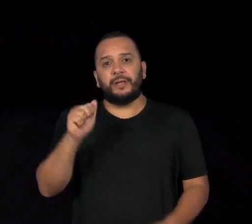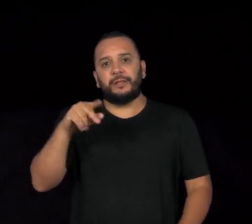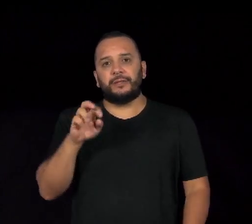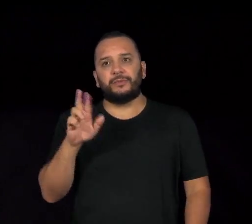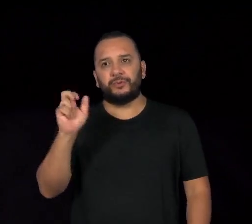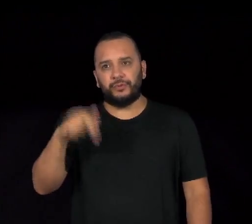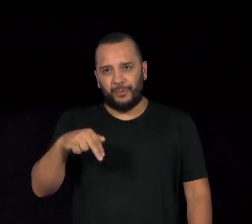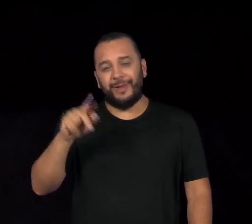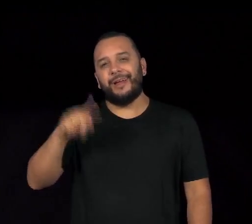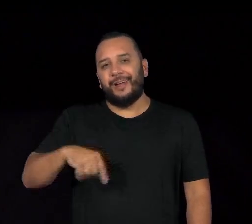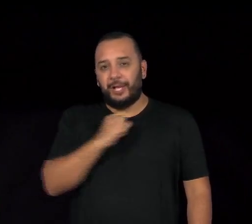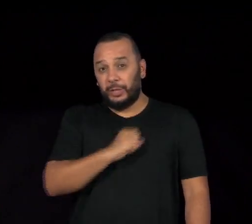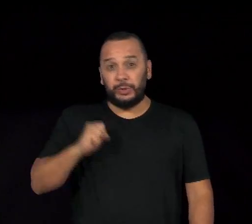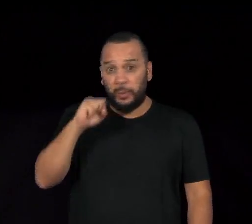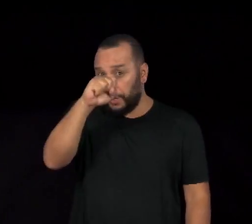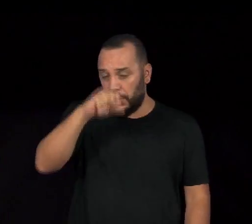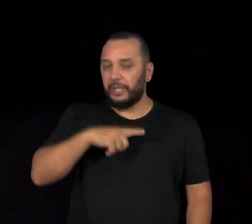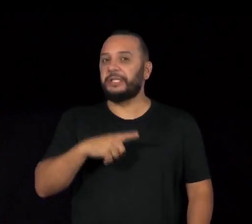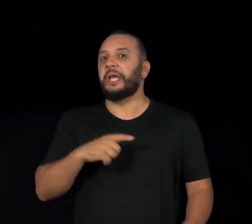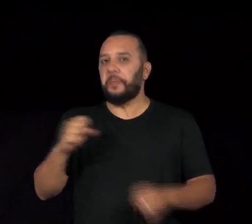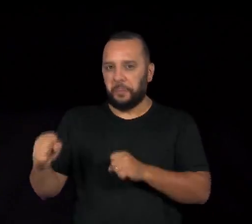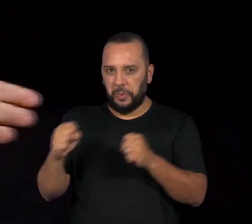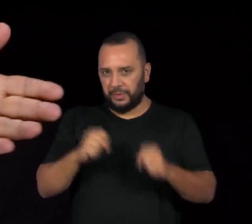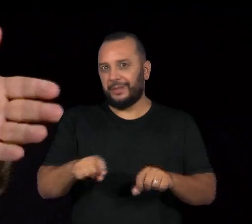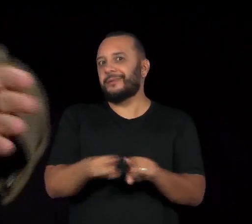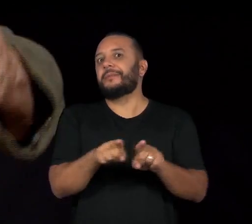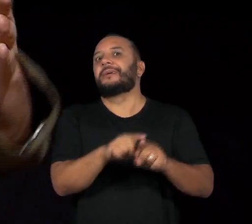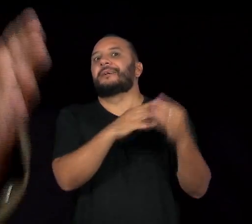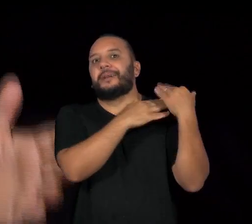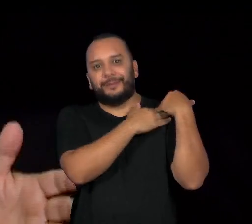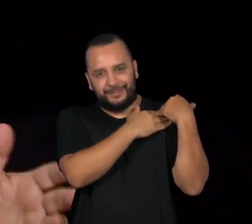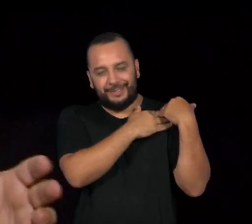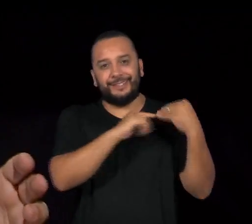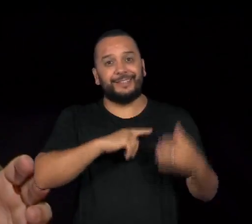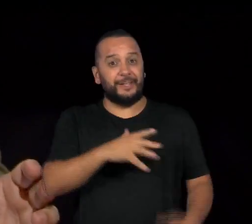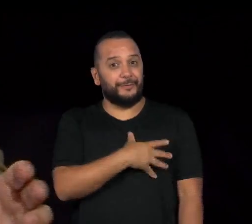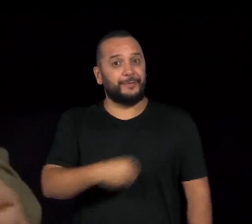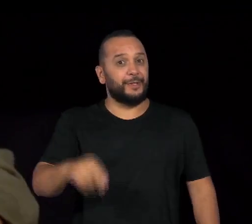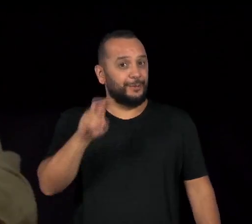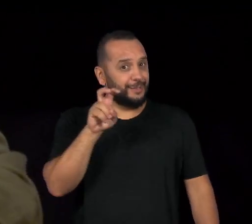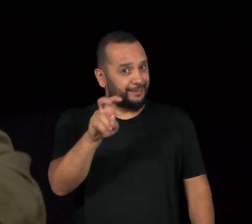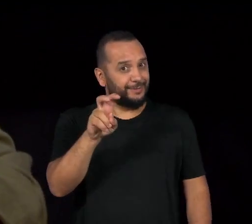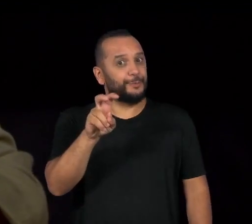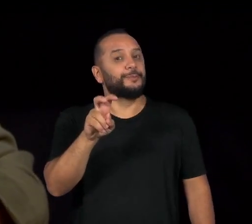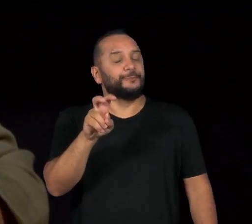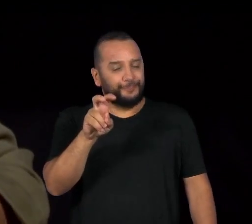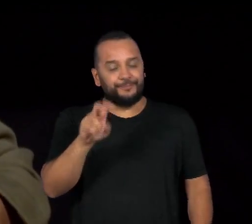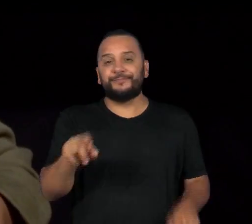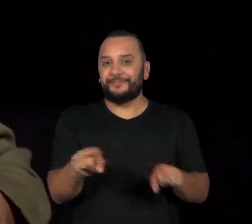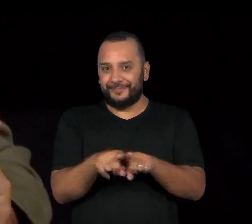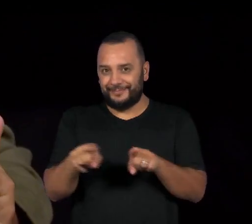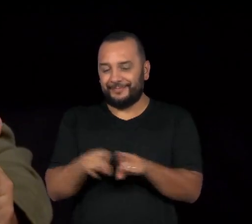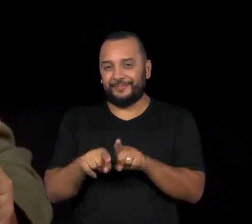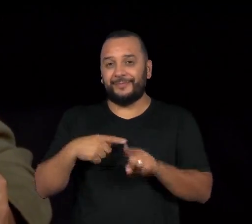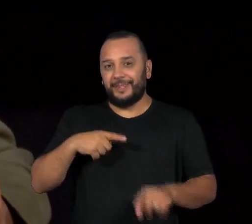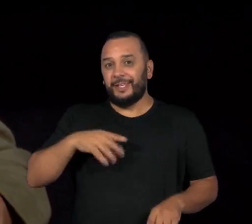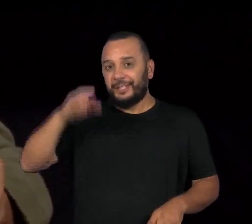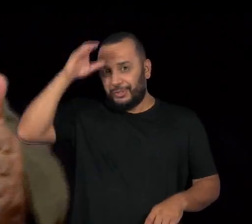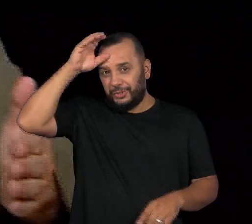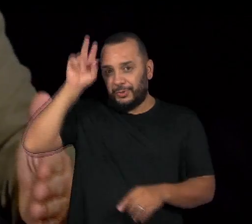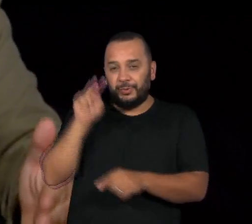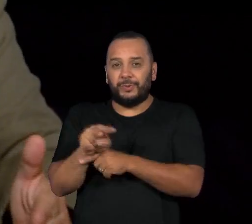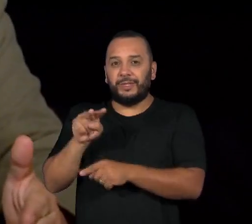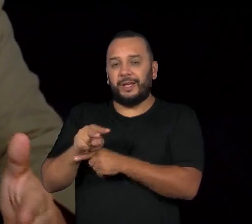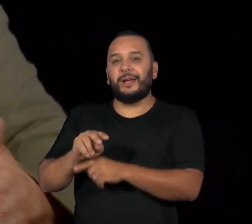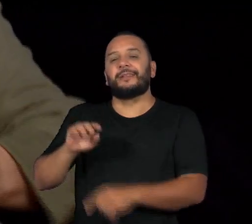um super-herói com muitos poderes e responsabilidades. Ele é pai de 5 filhos, também foi criado pelos tios, a